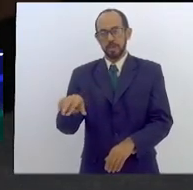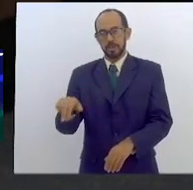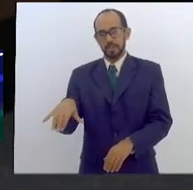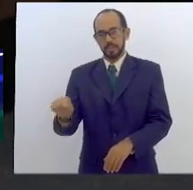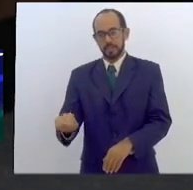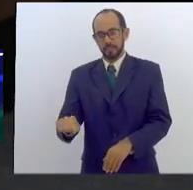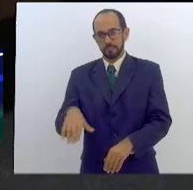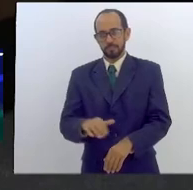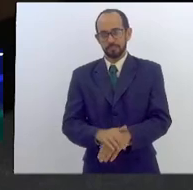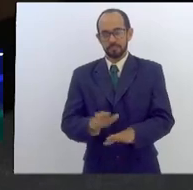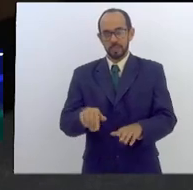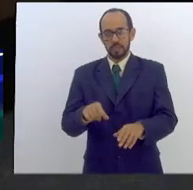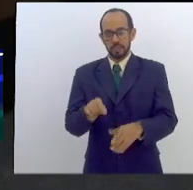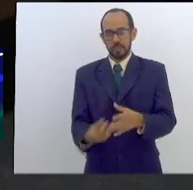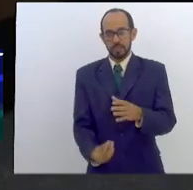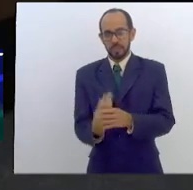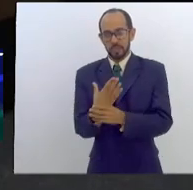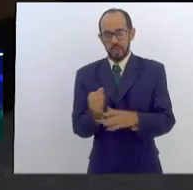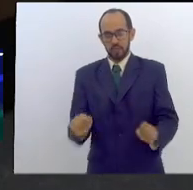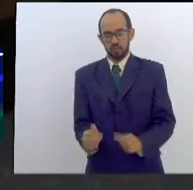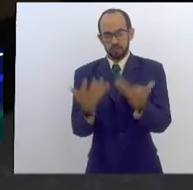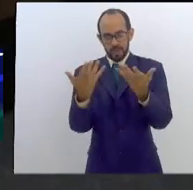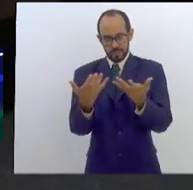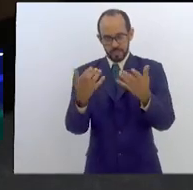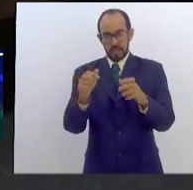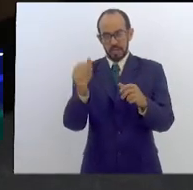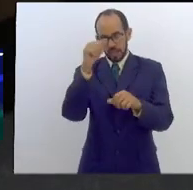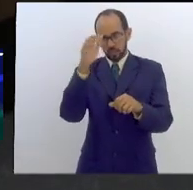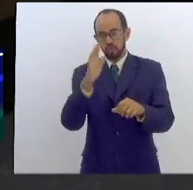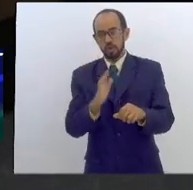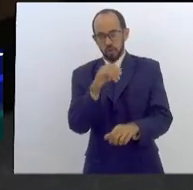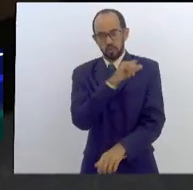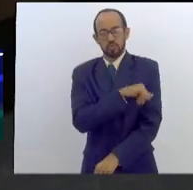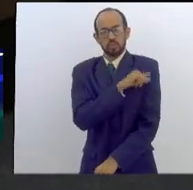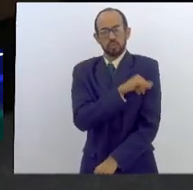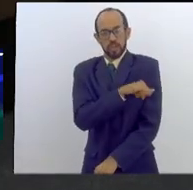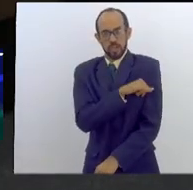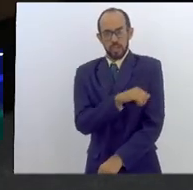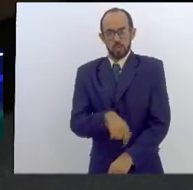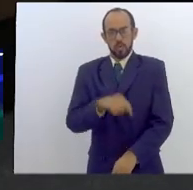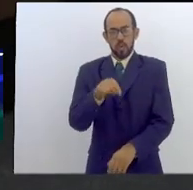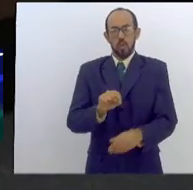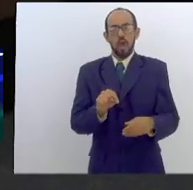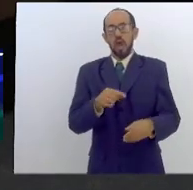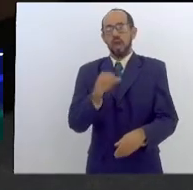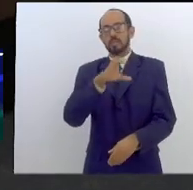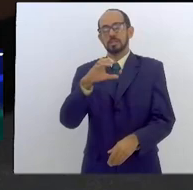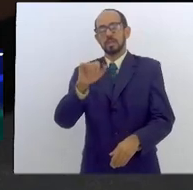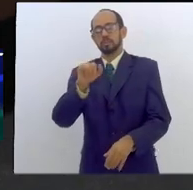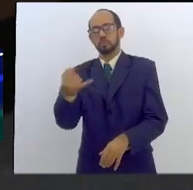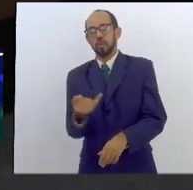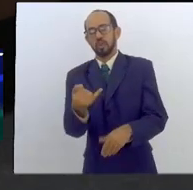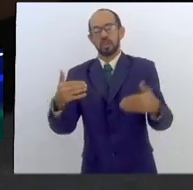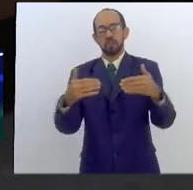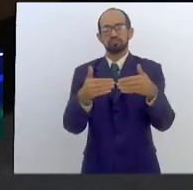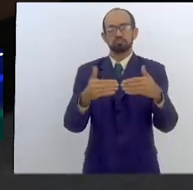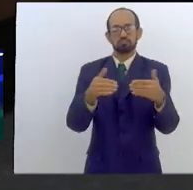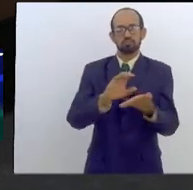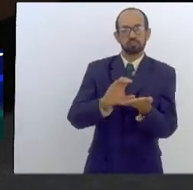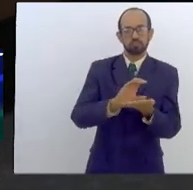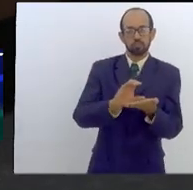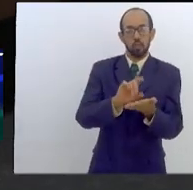artesanal do estado do Rio de Janeiro. Parecer da CCJ é pela constitucionalidade com